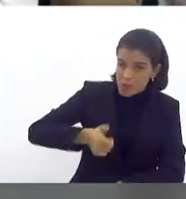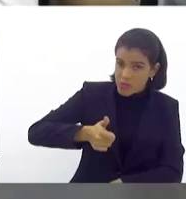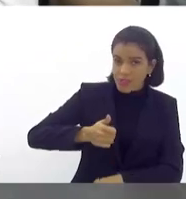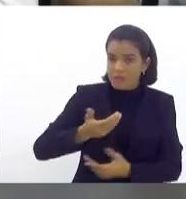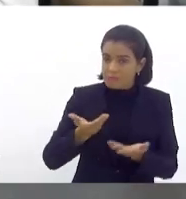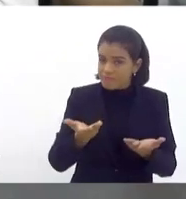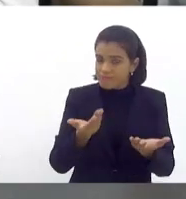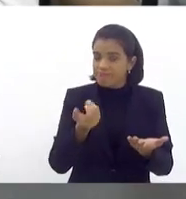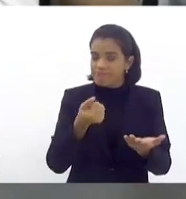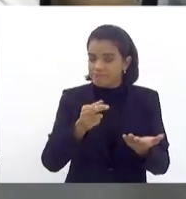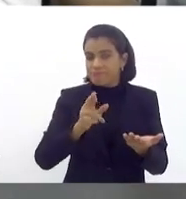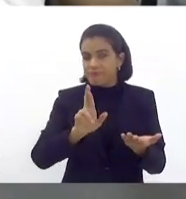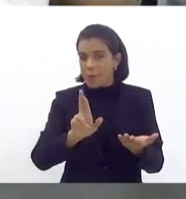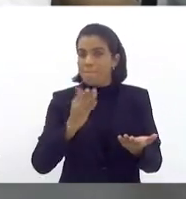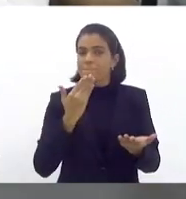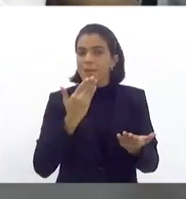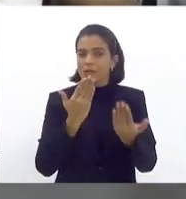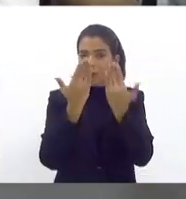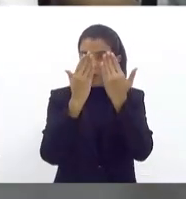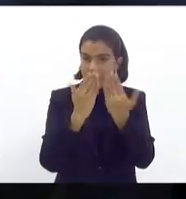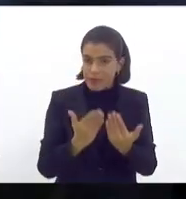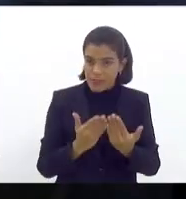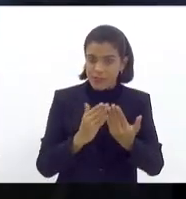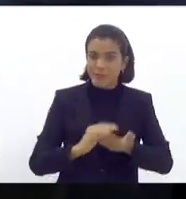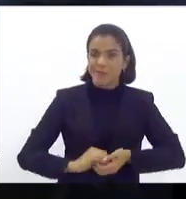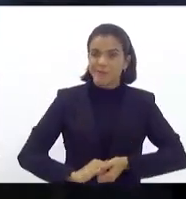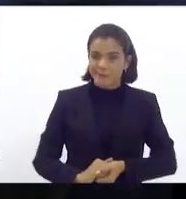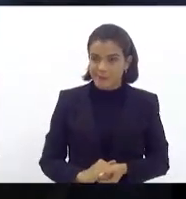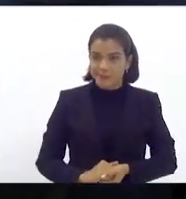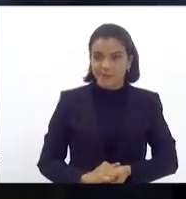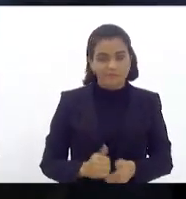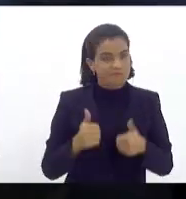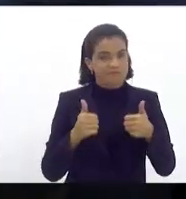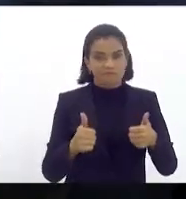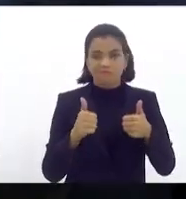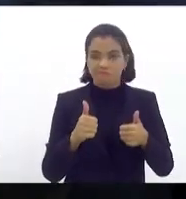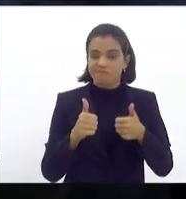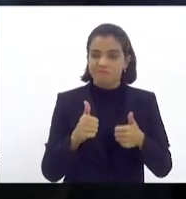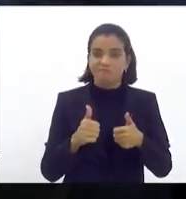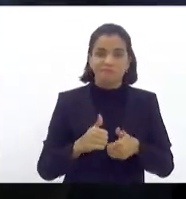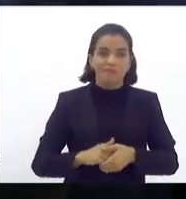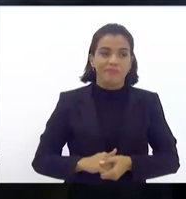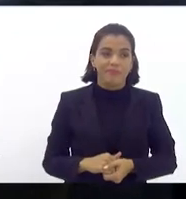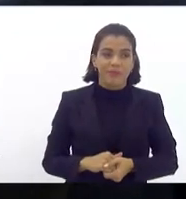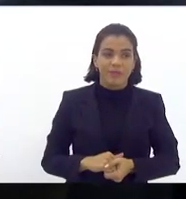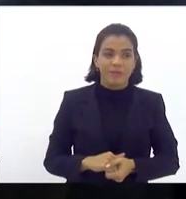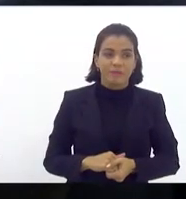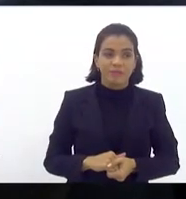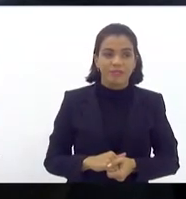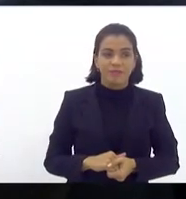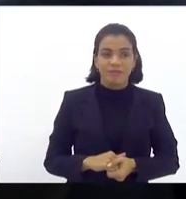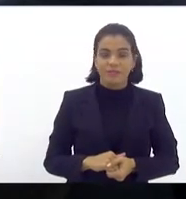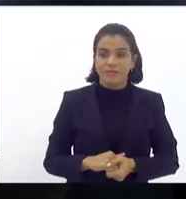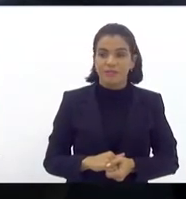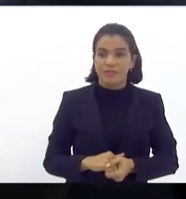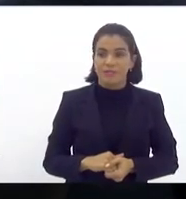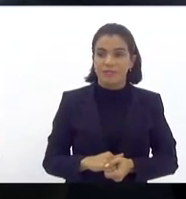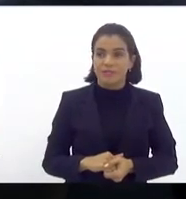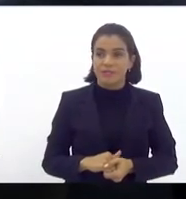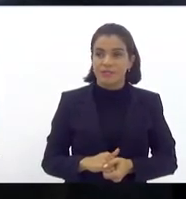Vossa Excelência pediu vista. Tá certo. Então, projeto com vista para o deputado doutor Serginho. Passa ao bloco de